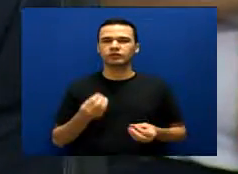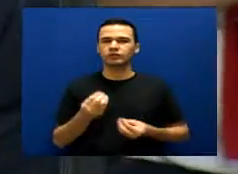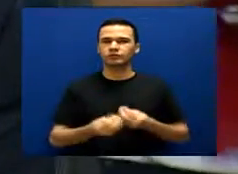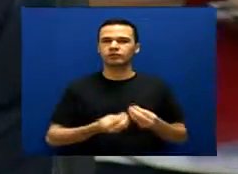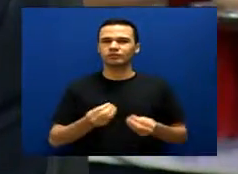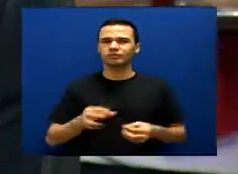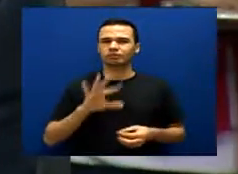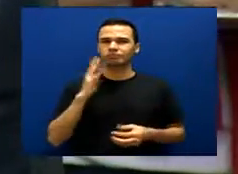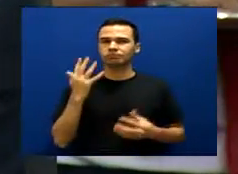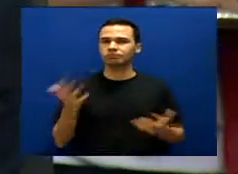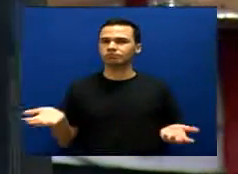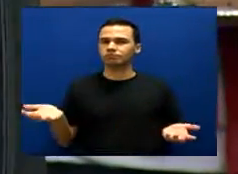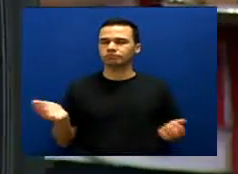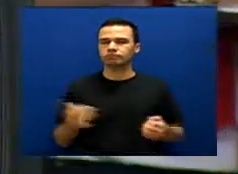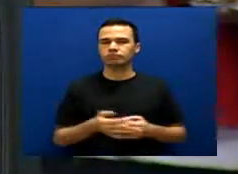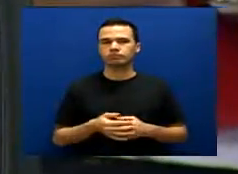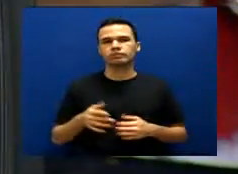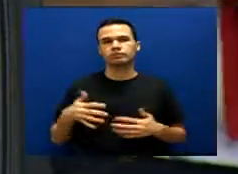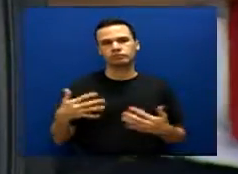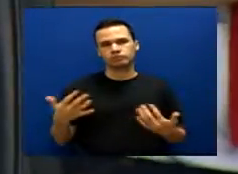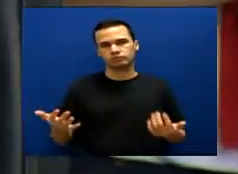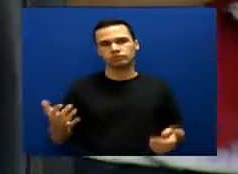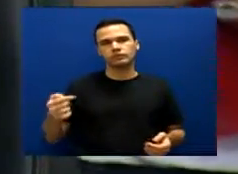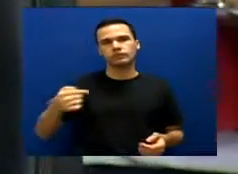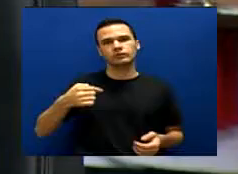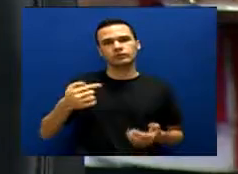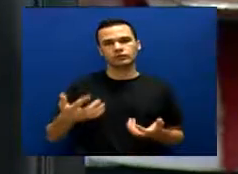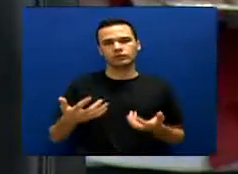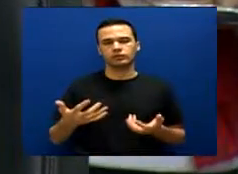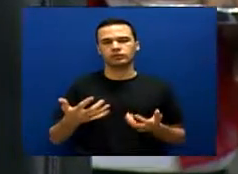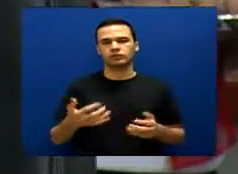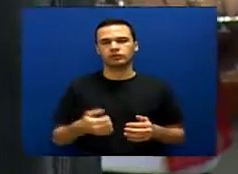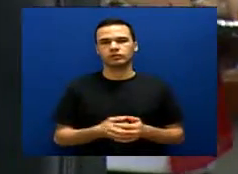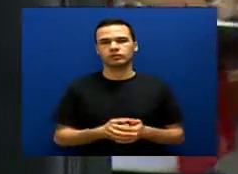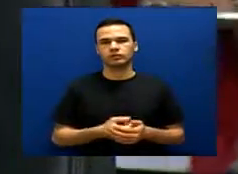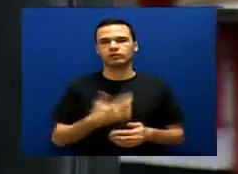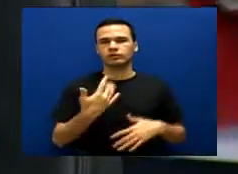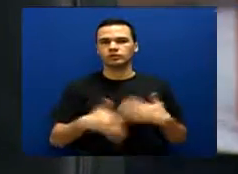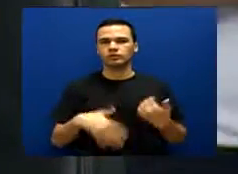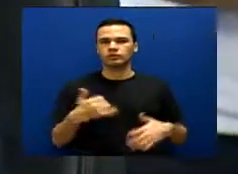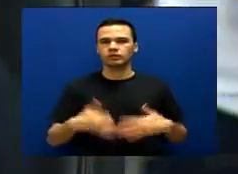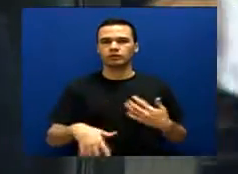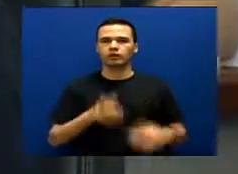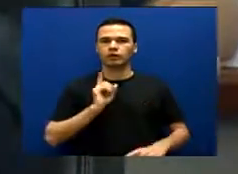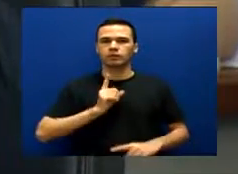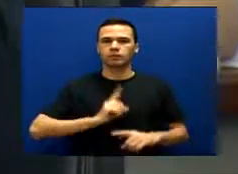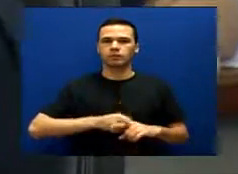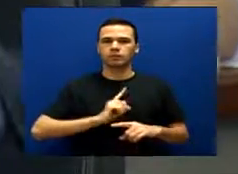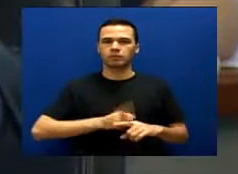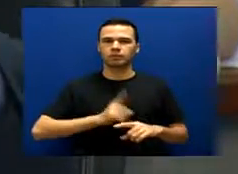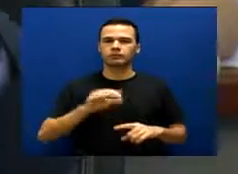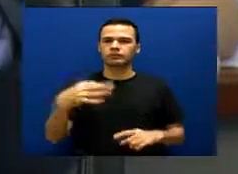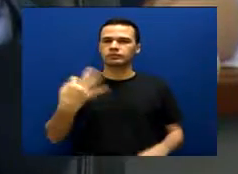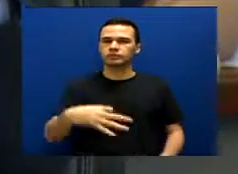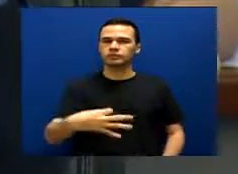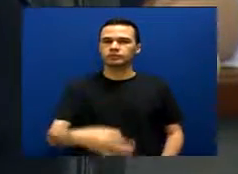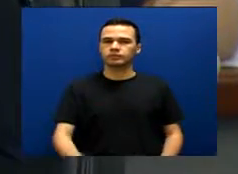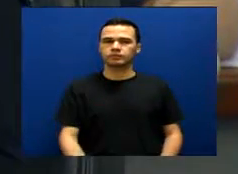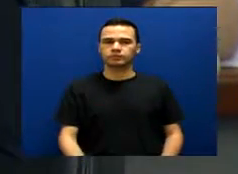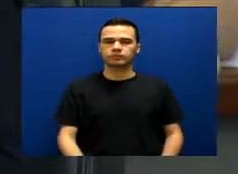acontecem essas licitações, aí é uma coisa que eu gosto de avespinhar. Porque, com certeza,